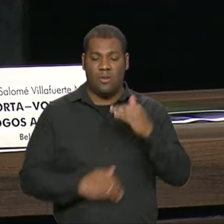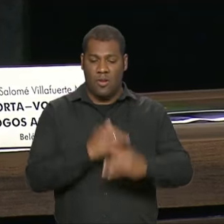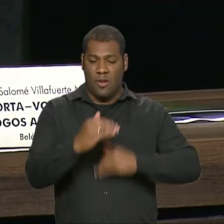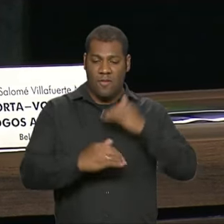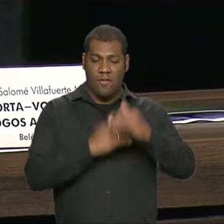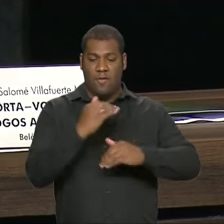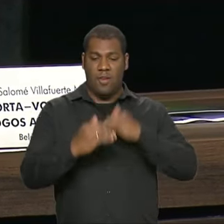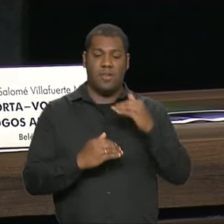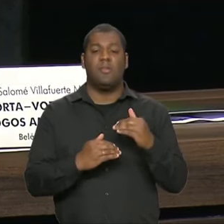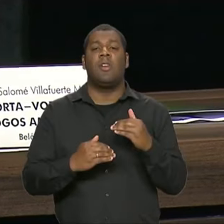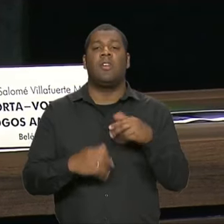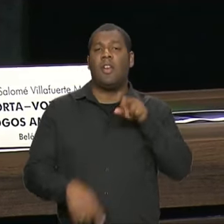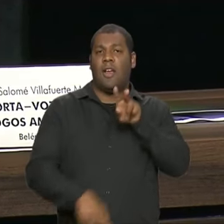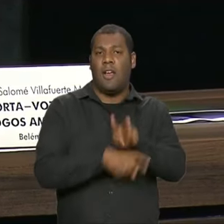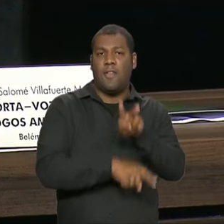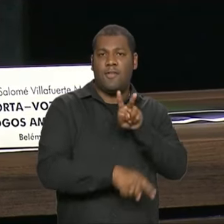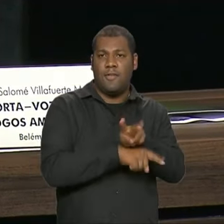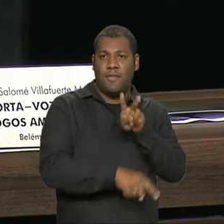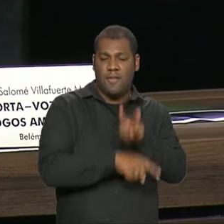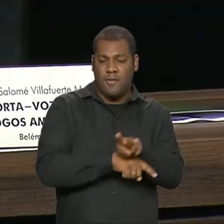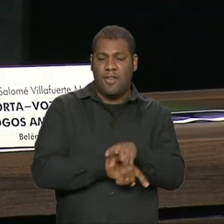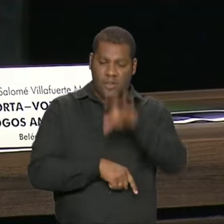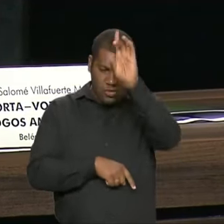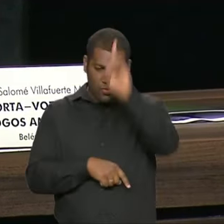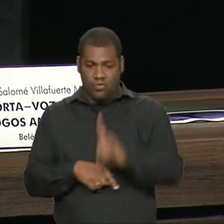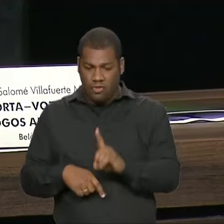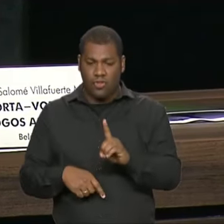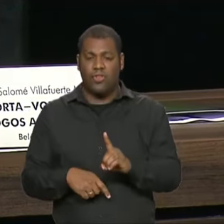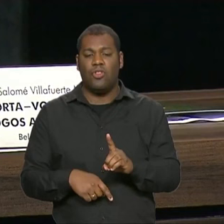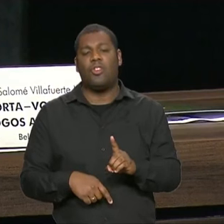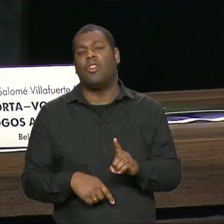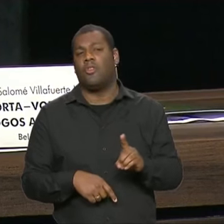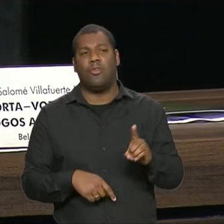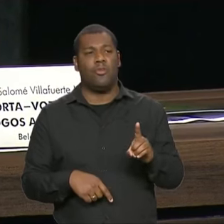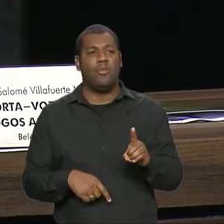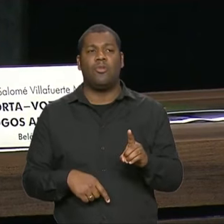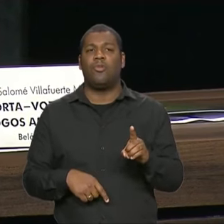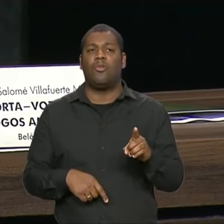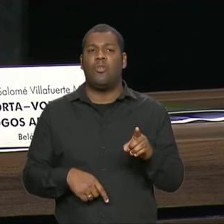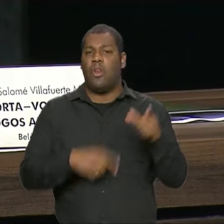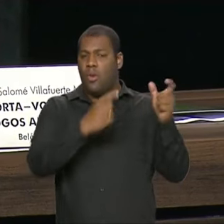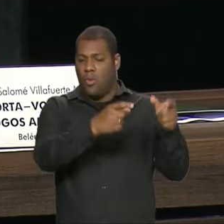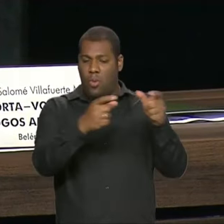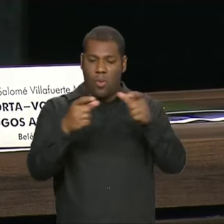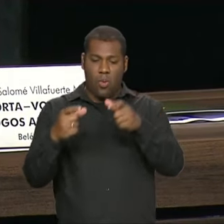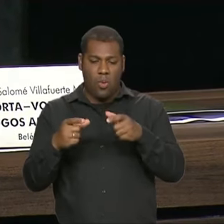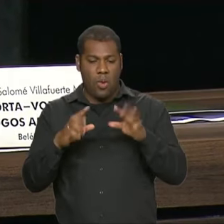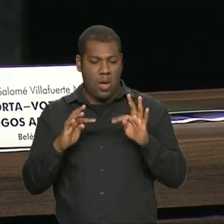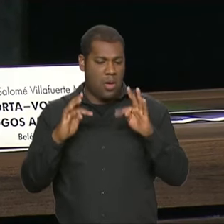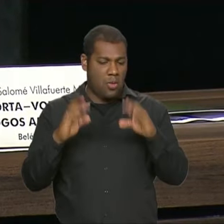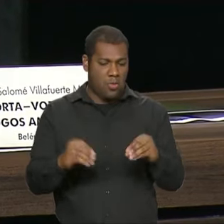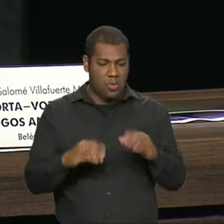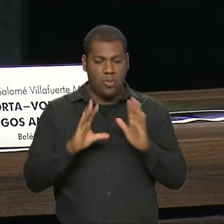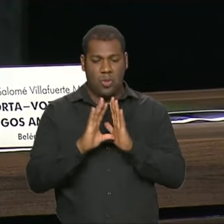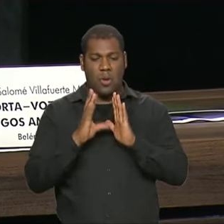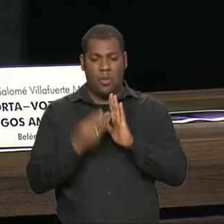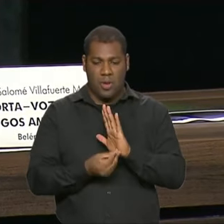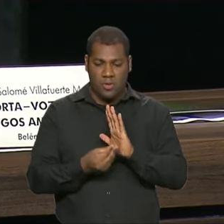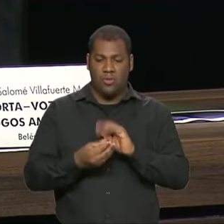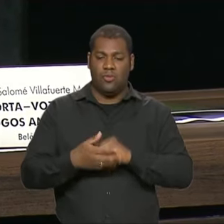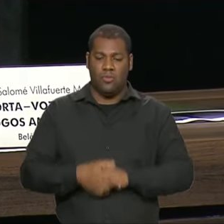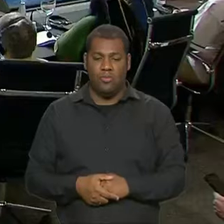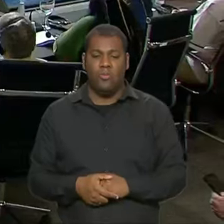avançar na defesa desses direitos em todos os nossos territórios. As múltiplas violências